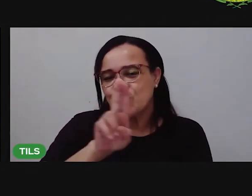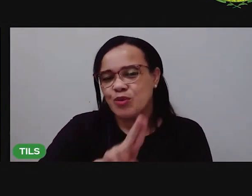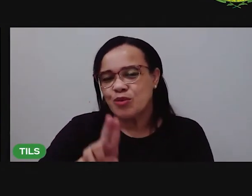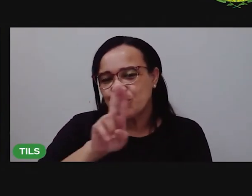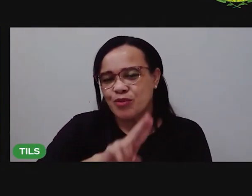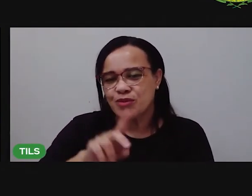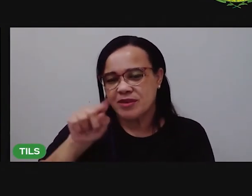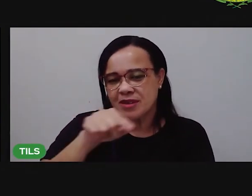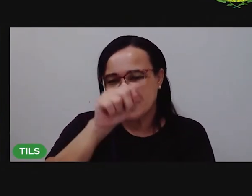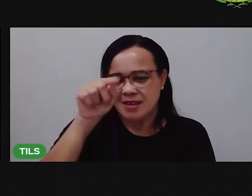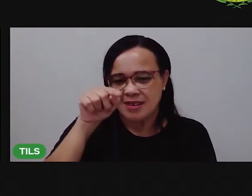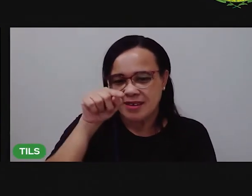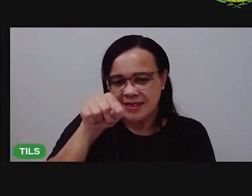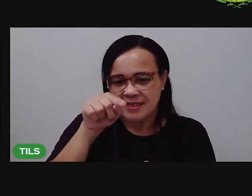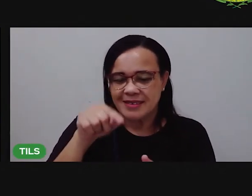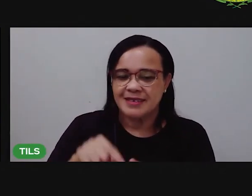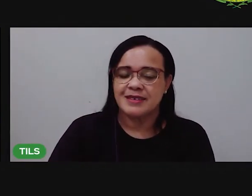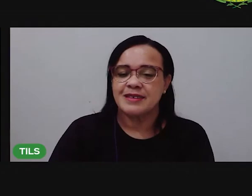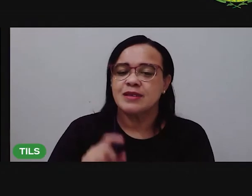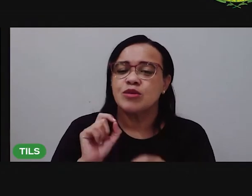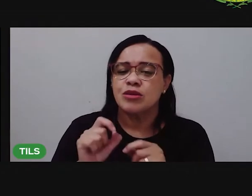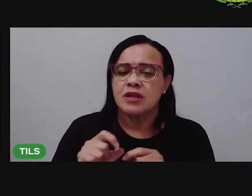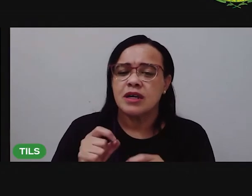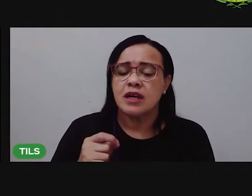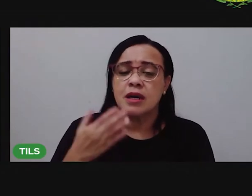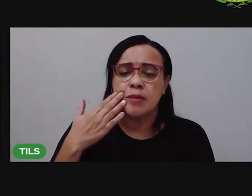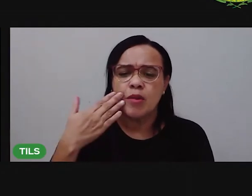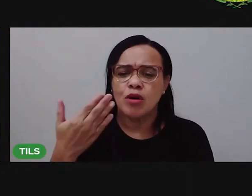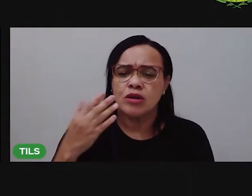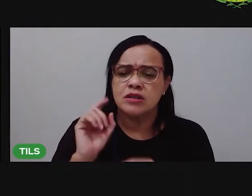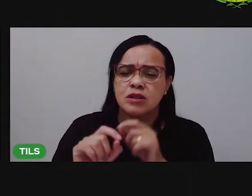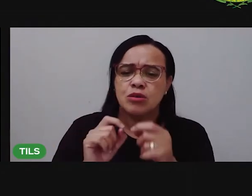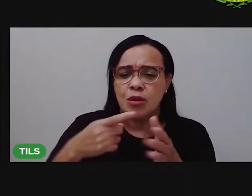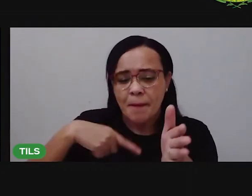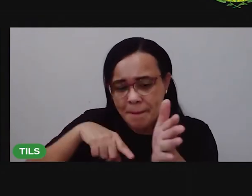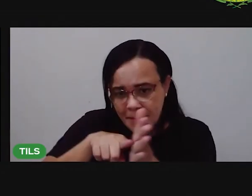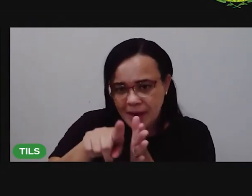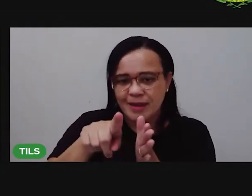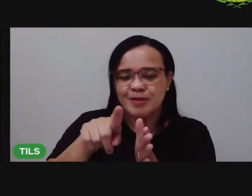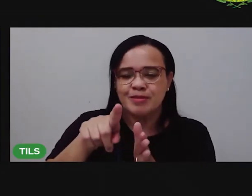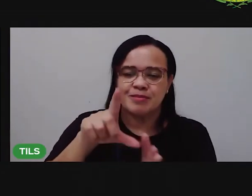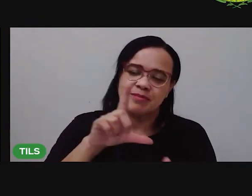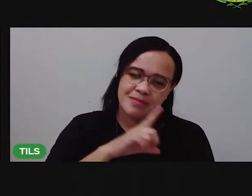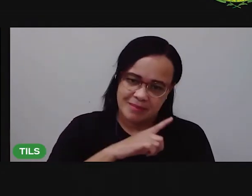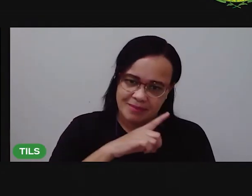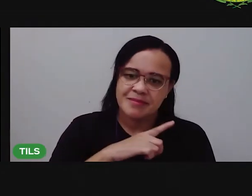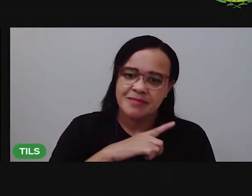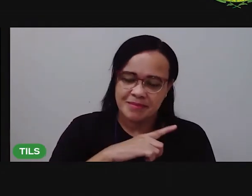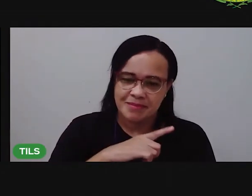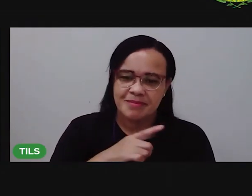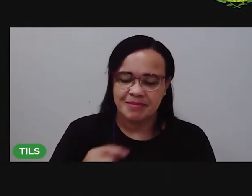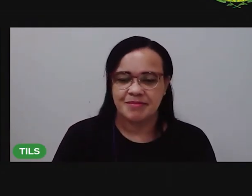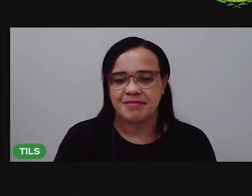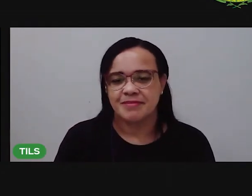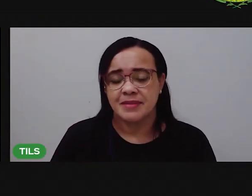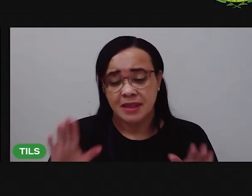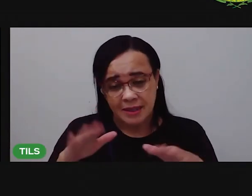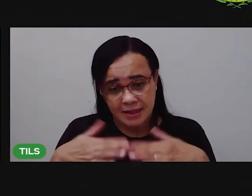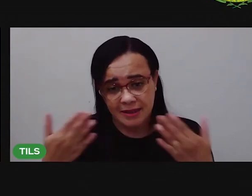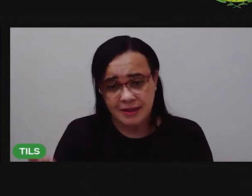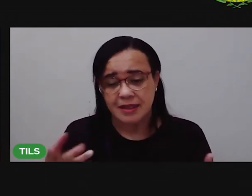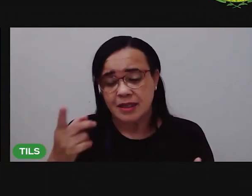a interrogação para expressar que é uma pergunta. Não é isso? Então a gente